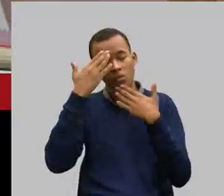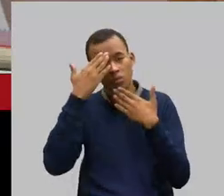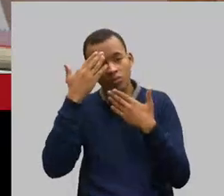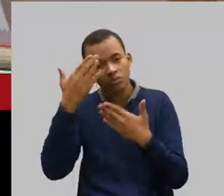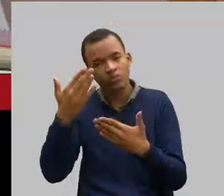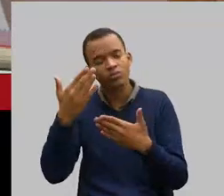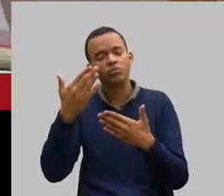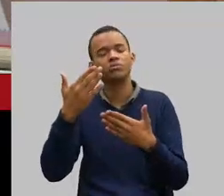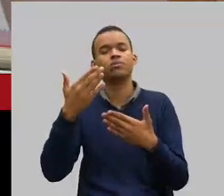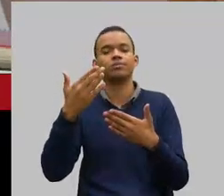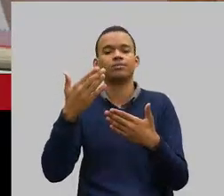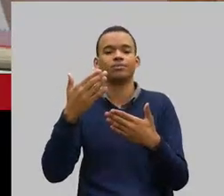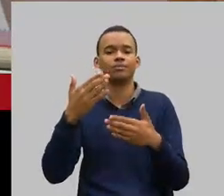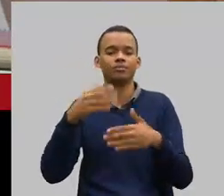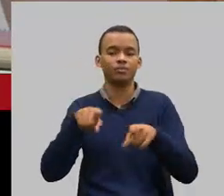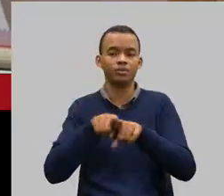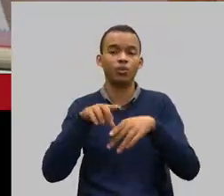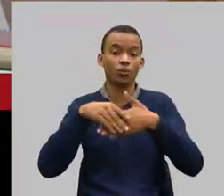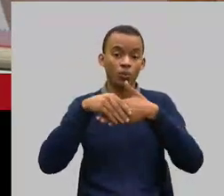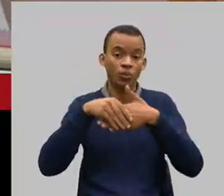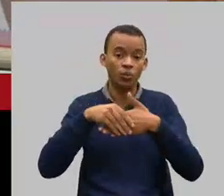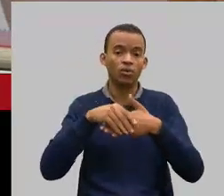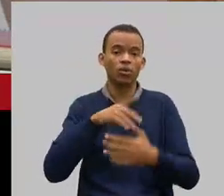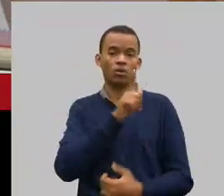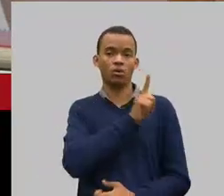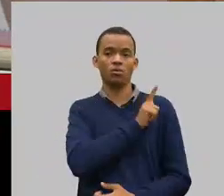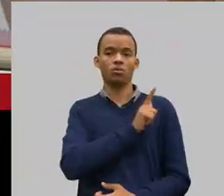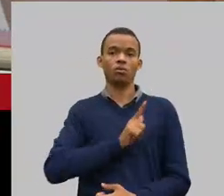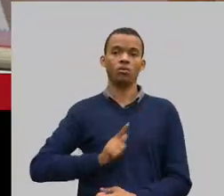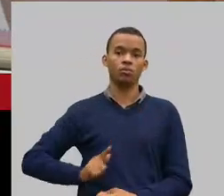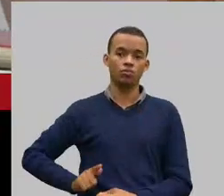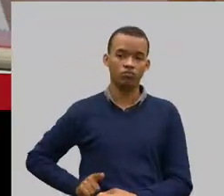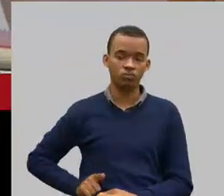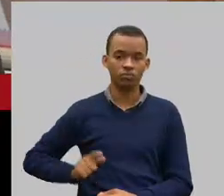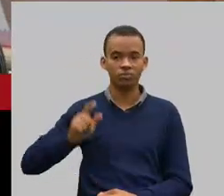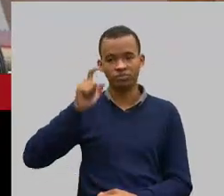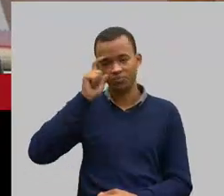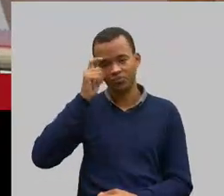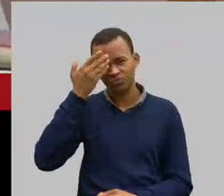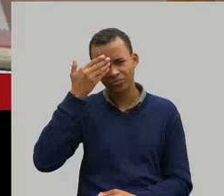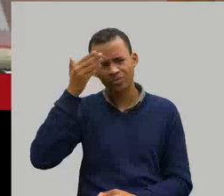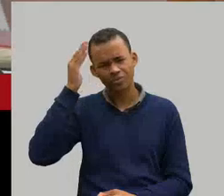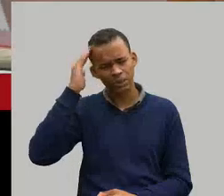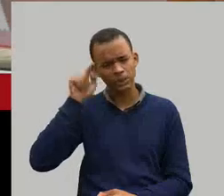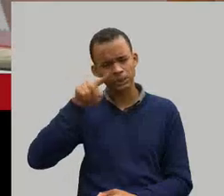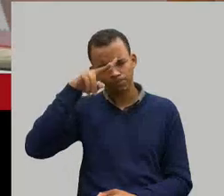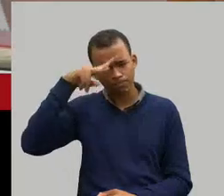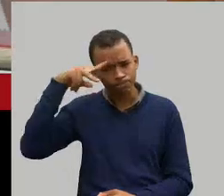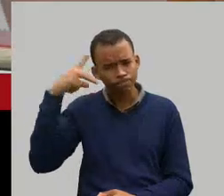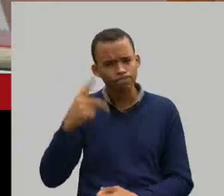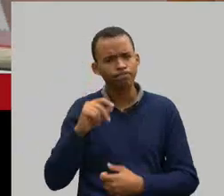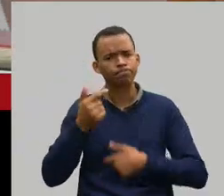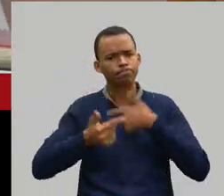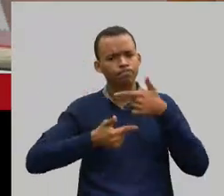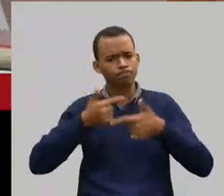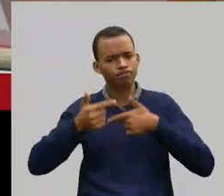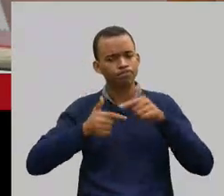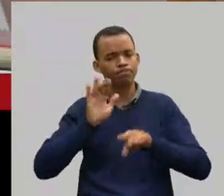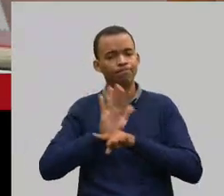mais desenvolva e te falo mais se a oposição dessa casa a governo